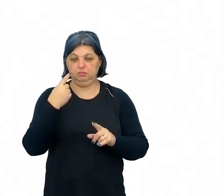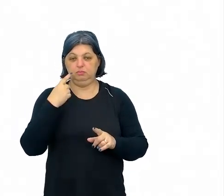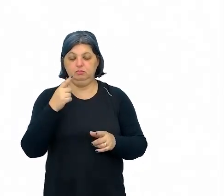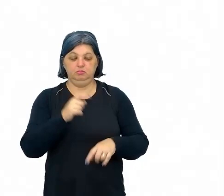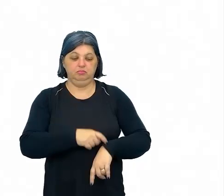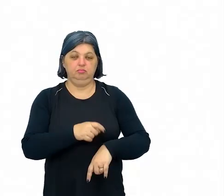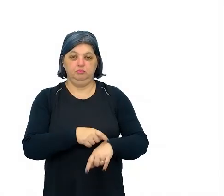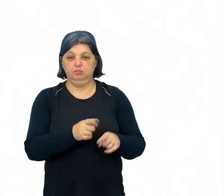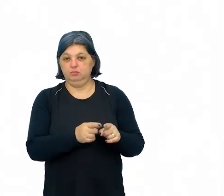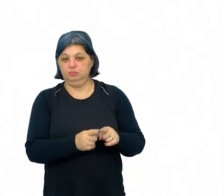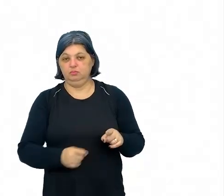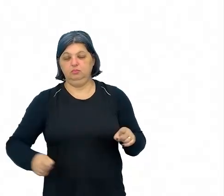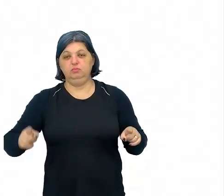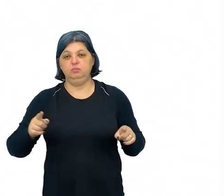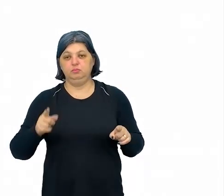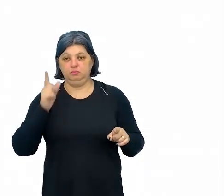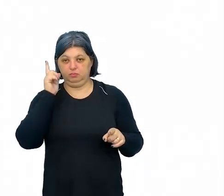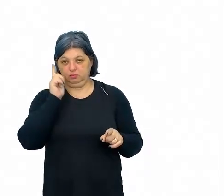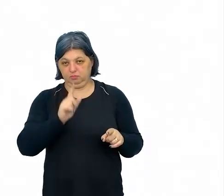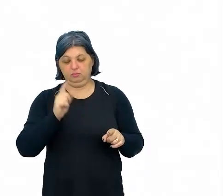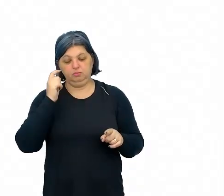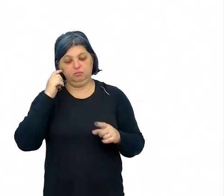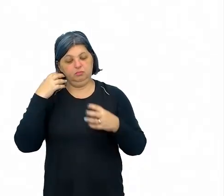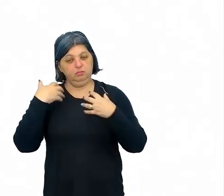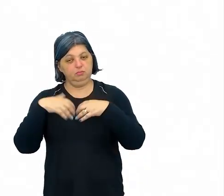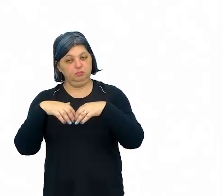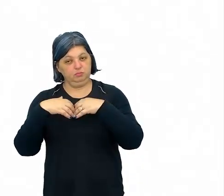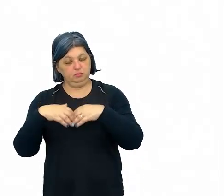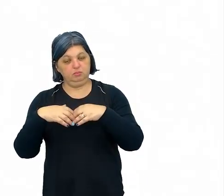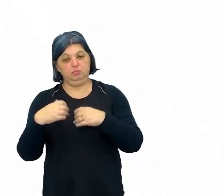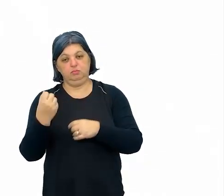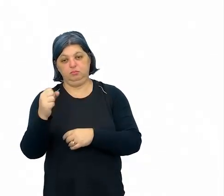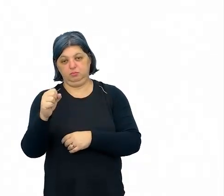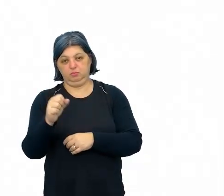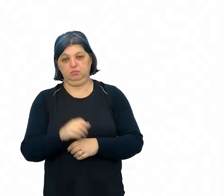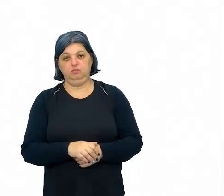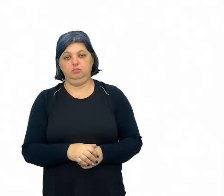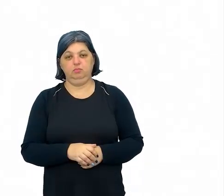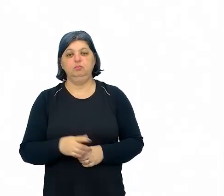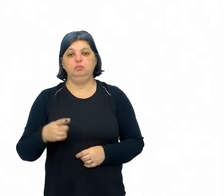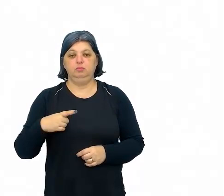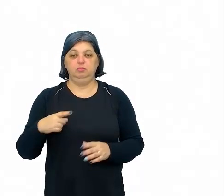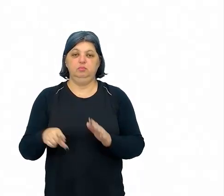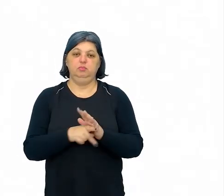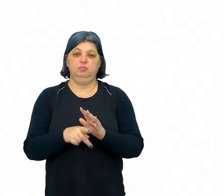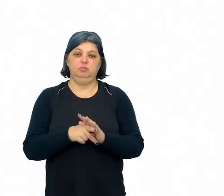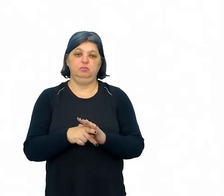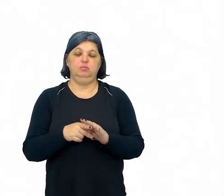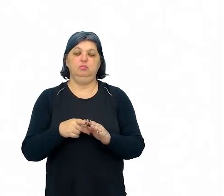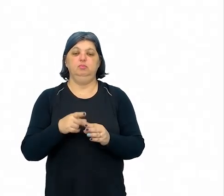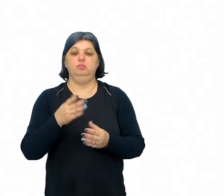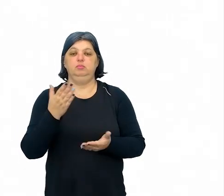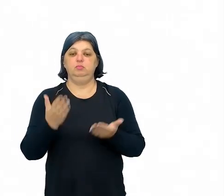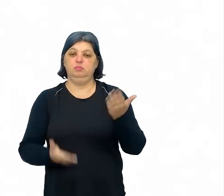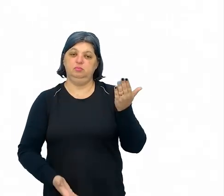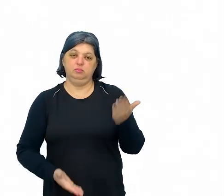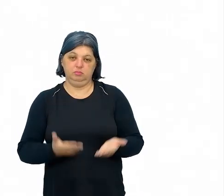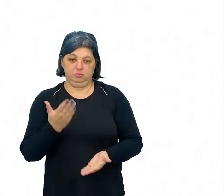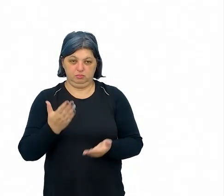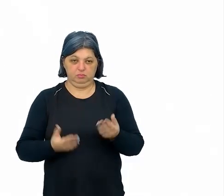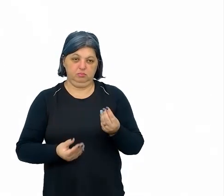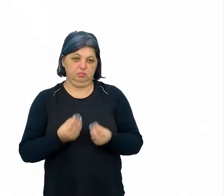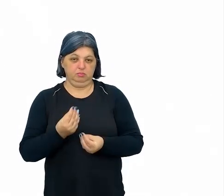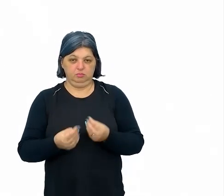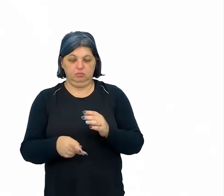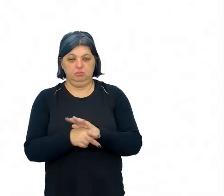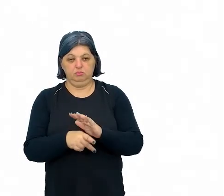tempo maior também, para que a gente possa refletir para aplicar a 8. Aqui eu tenho grandezas e medidas aqui no sexto ano, professores de sexto